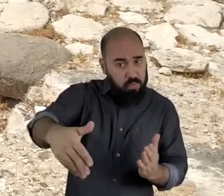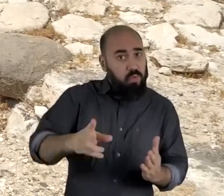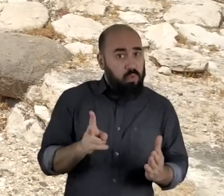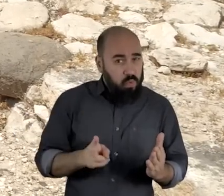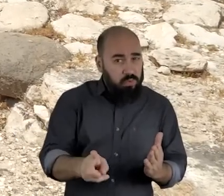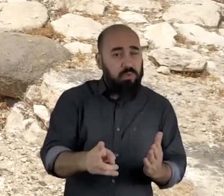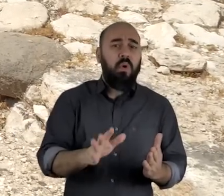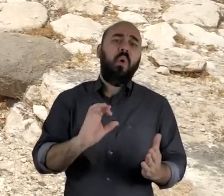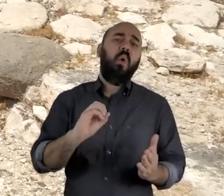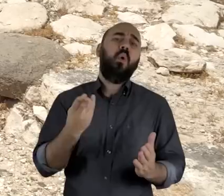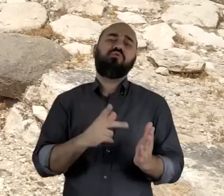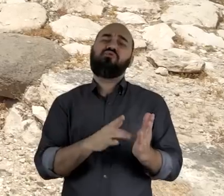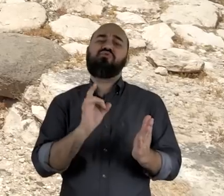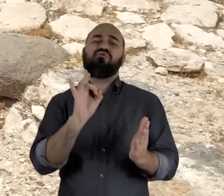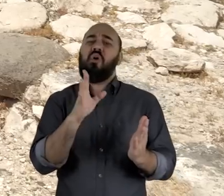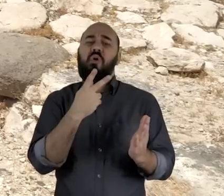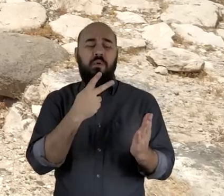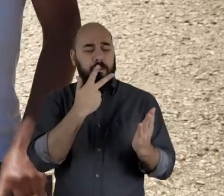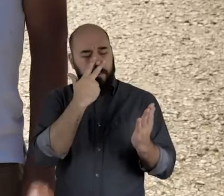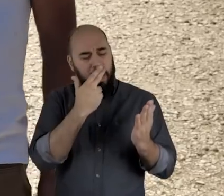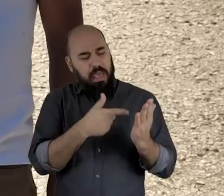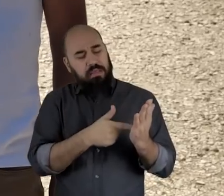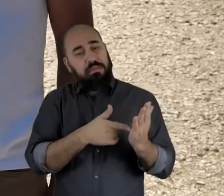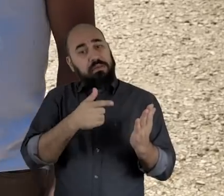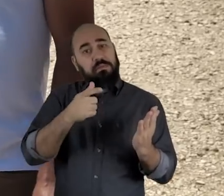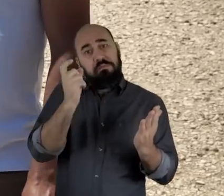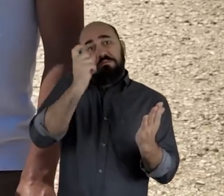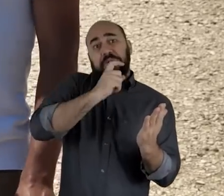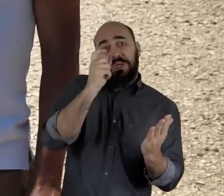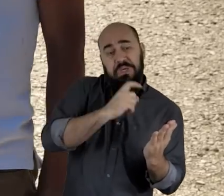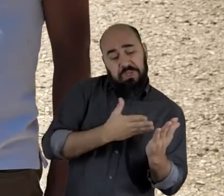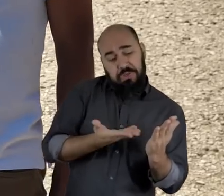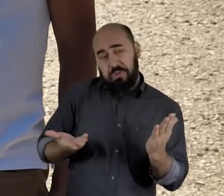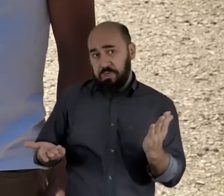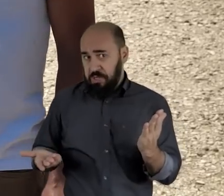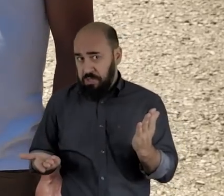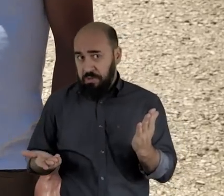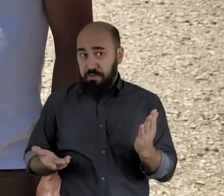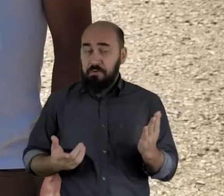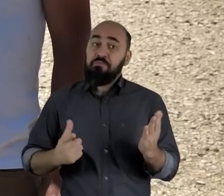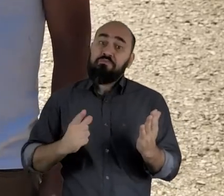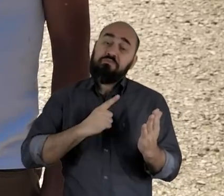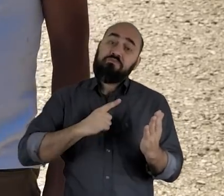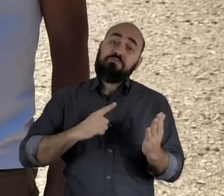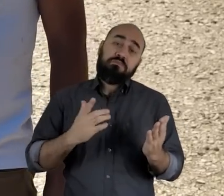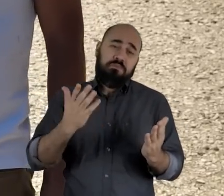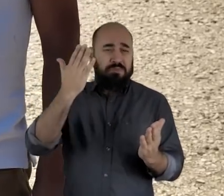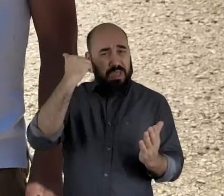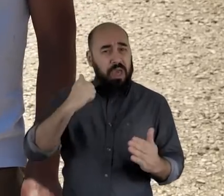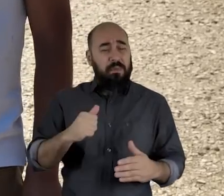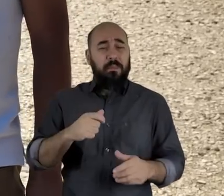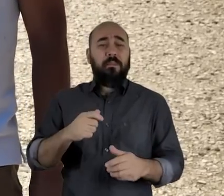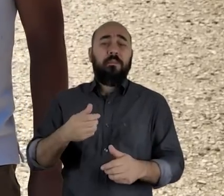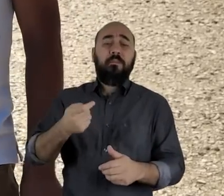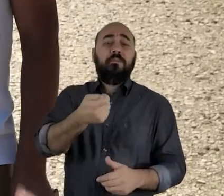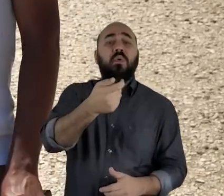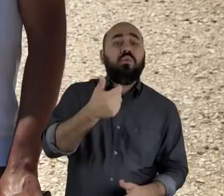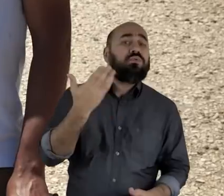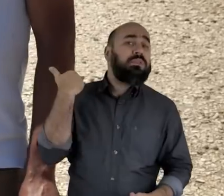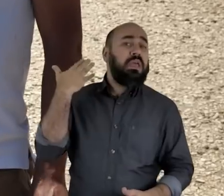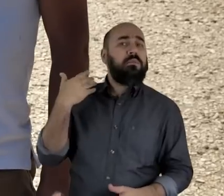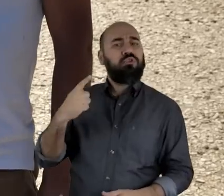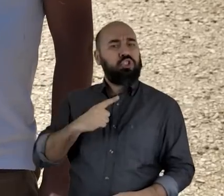Ou isto é apenas uma lenda da Bíblia Sagrada? Diga-se de passagem, até há relativamente poucos anos atrás, poucas décadas